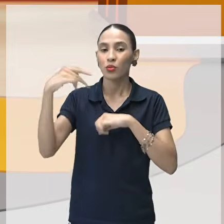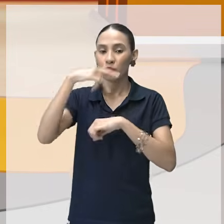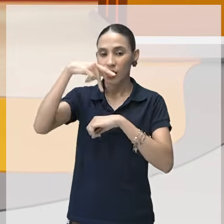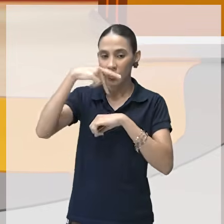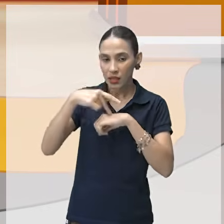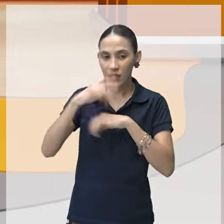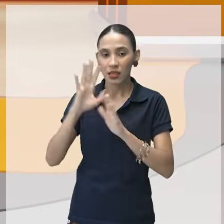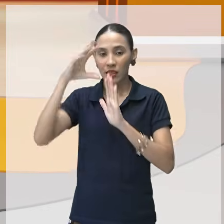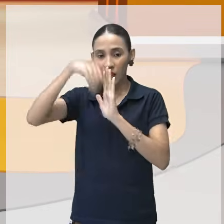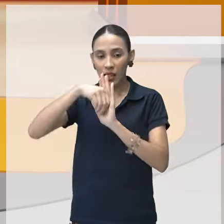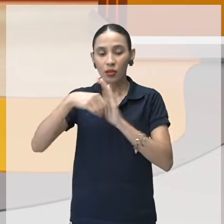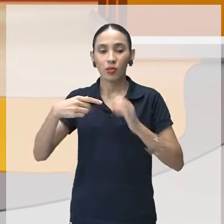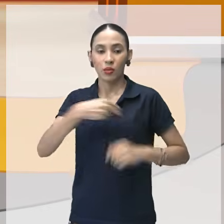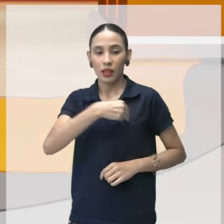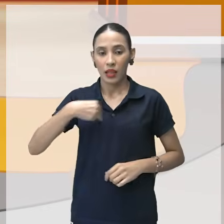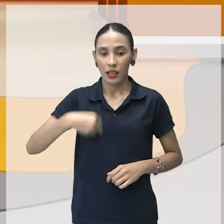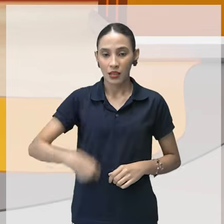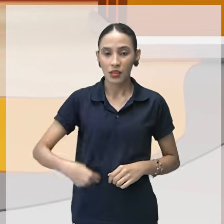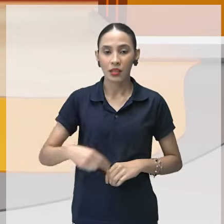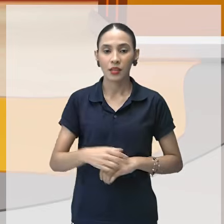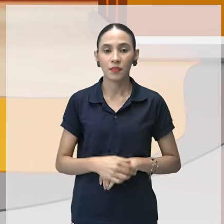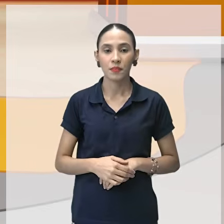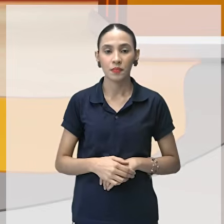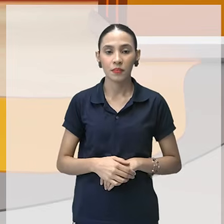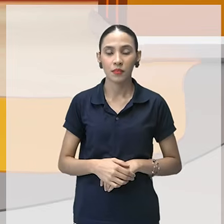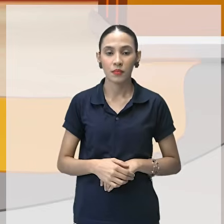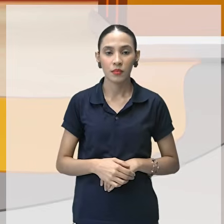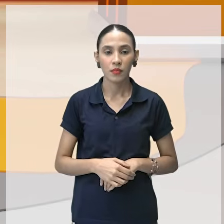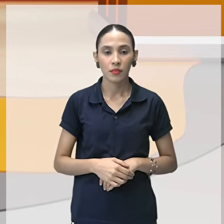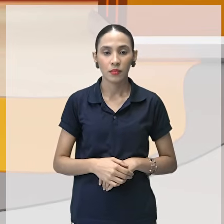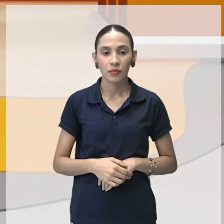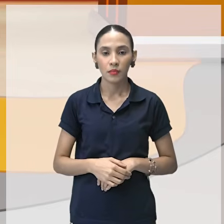território chinês. Continuando.